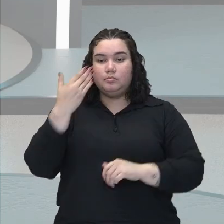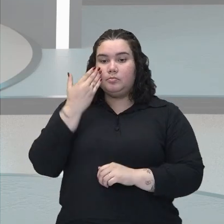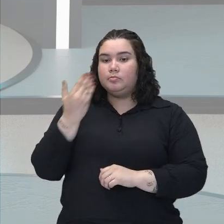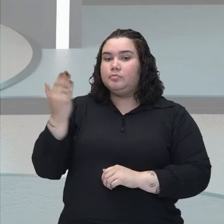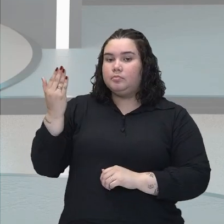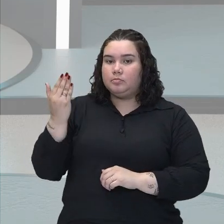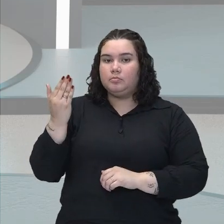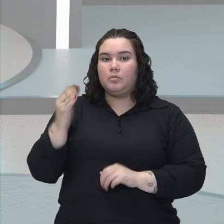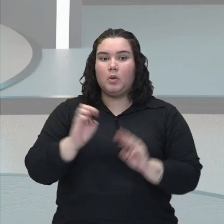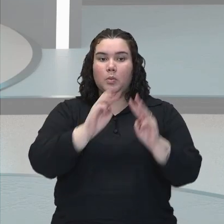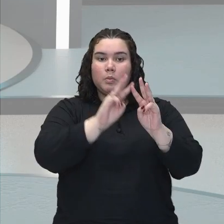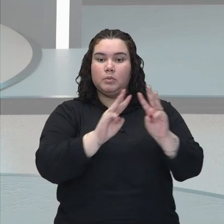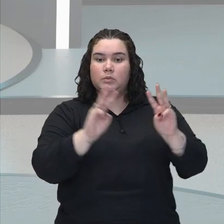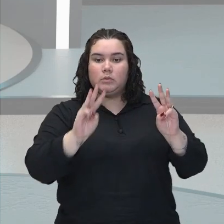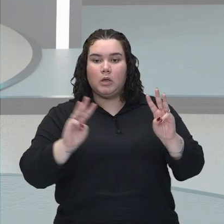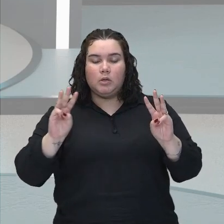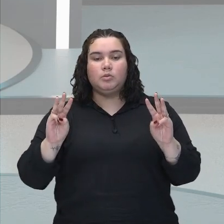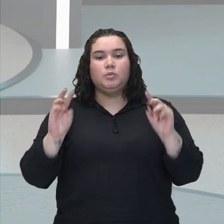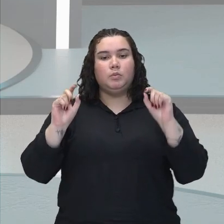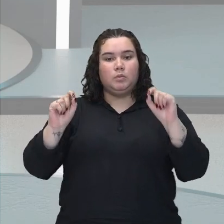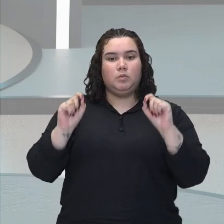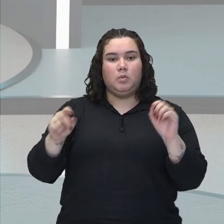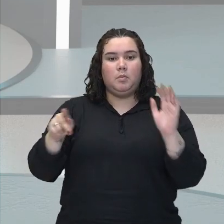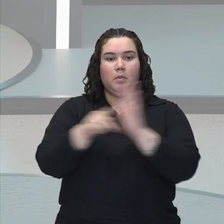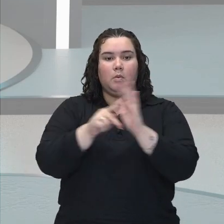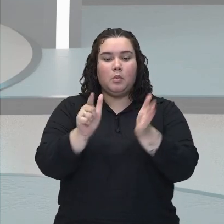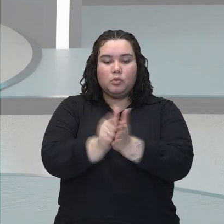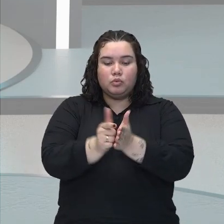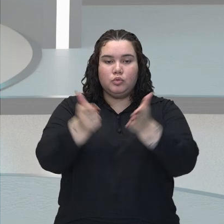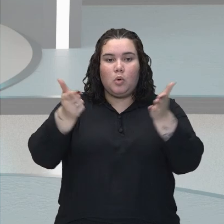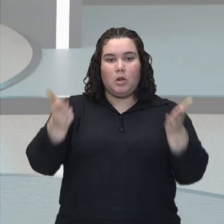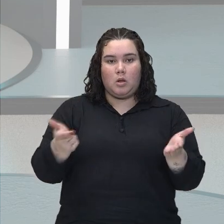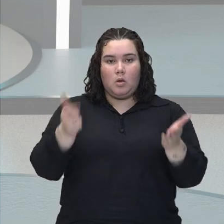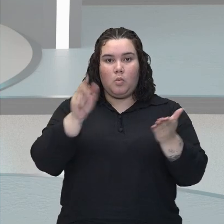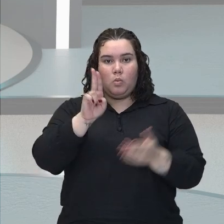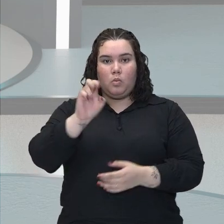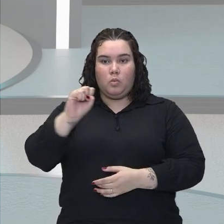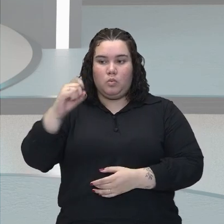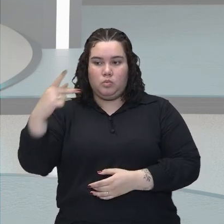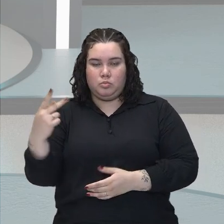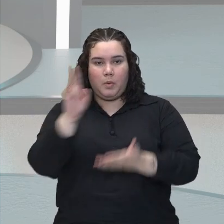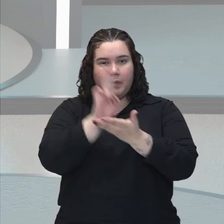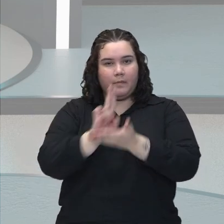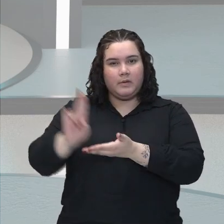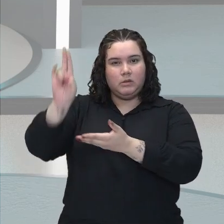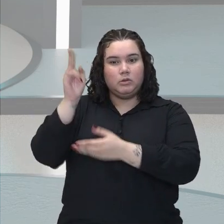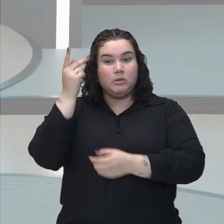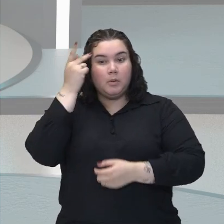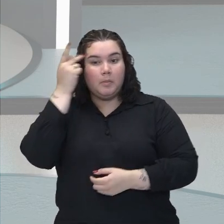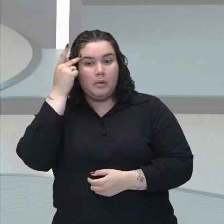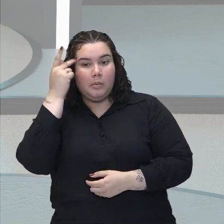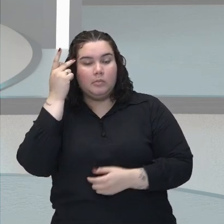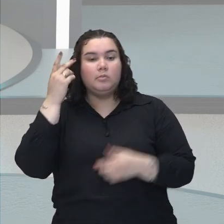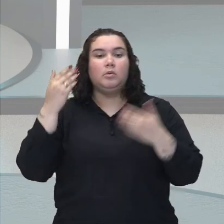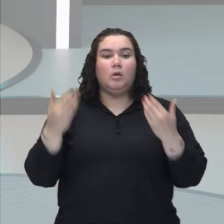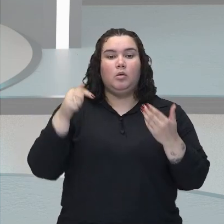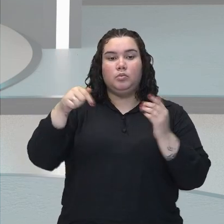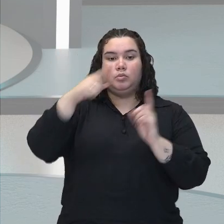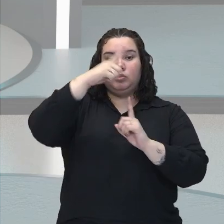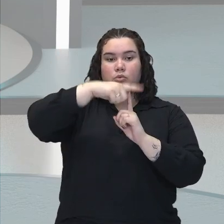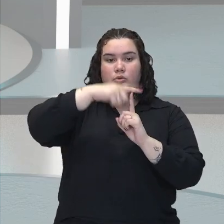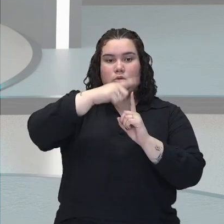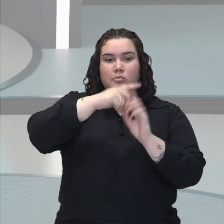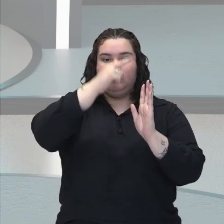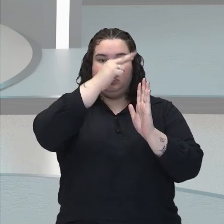no site do Jornal USP, falando um pouquinho nesse formato escrito, né? Só que de um formato oral, que é